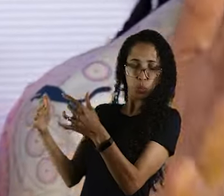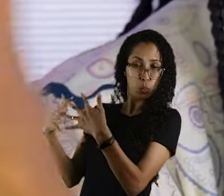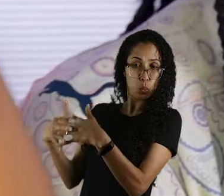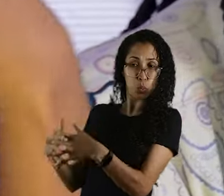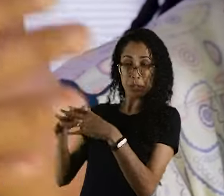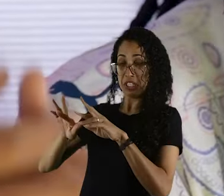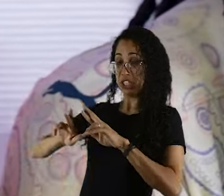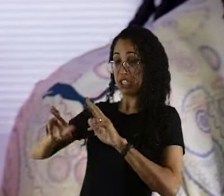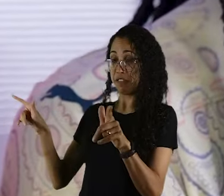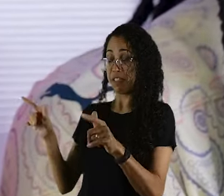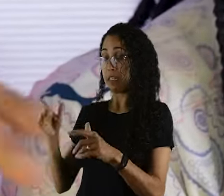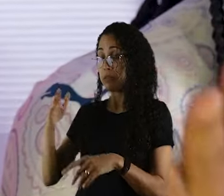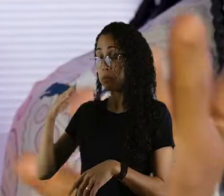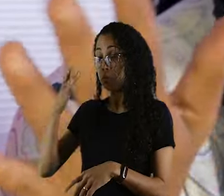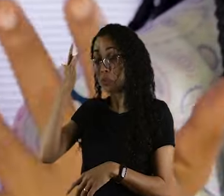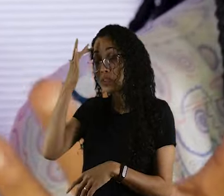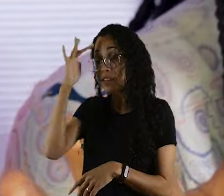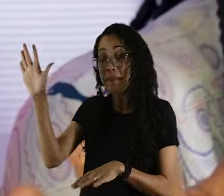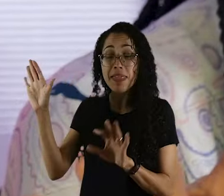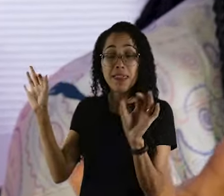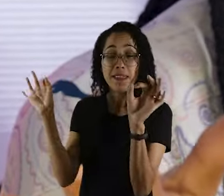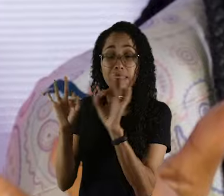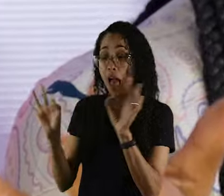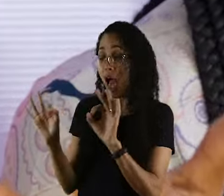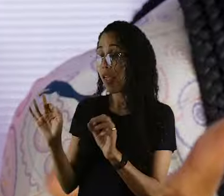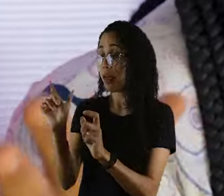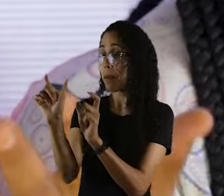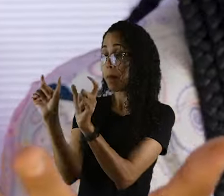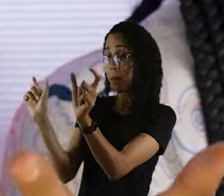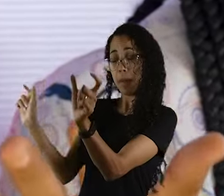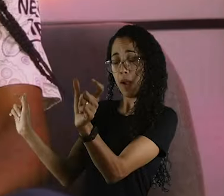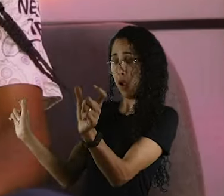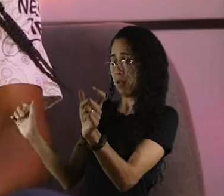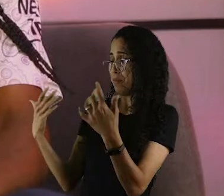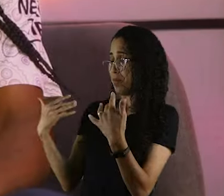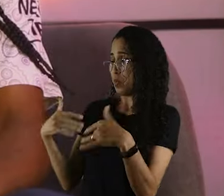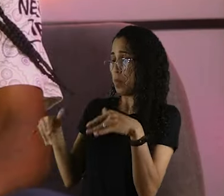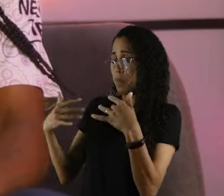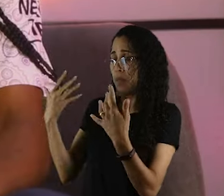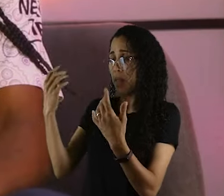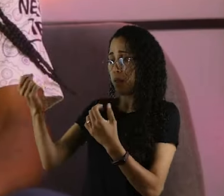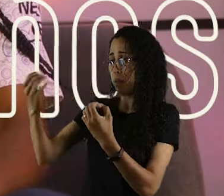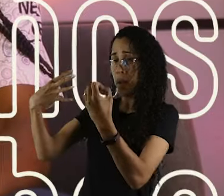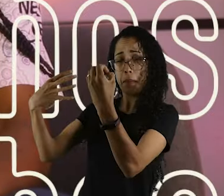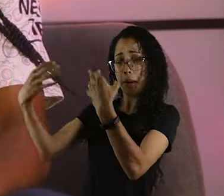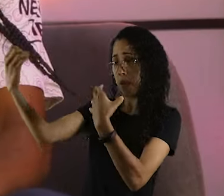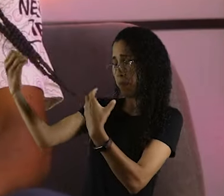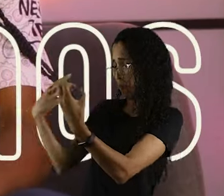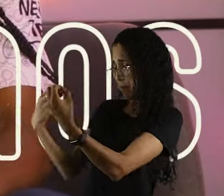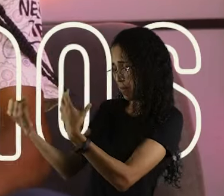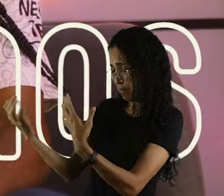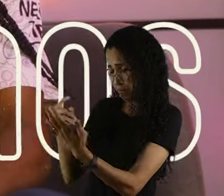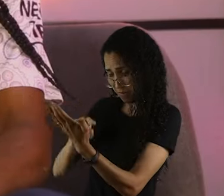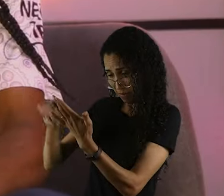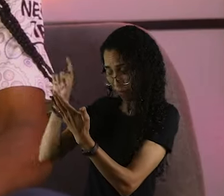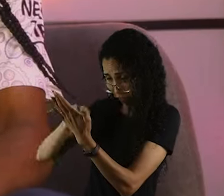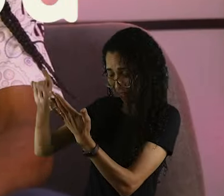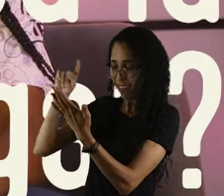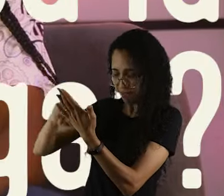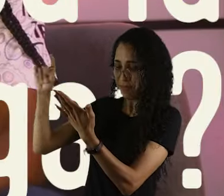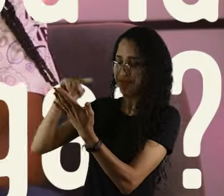nem pra onde ia. Uns nomes estranhos, umas siglas diferentes. Foi aparecendo muitos caminhos, muitos atalhos. E